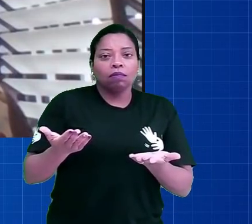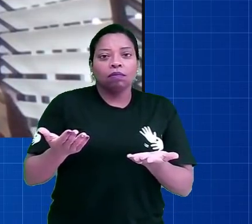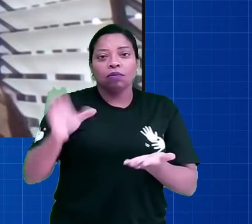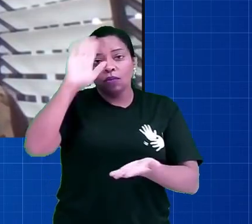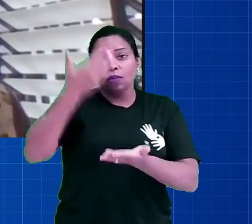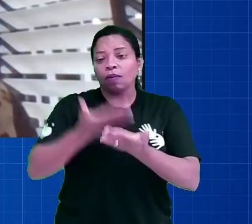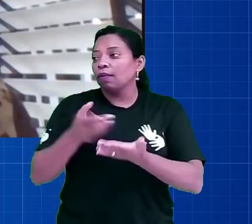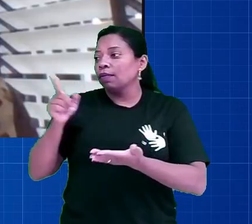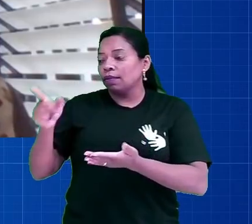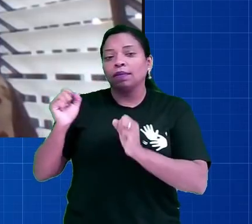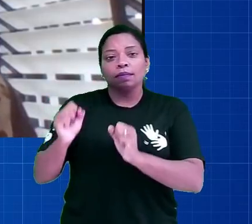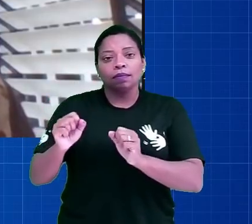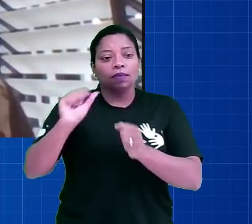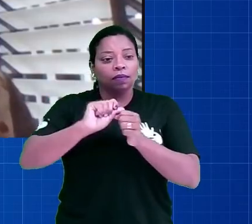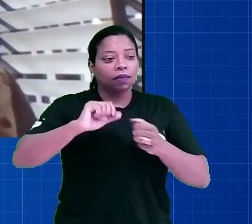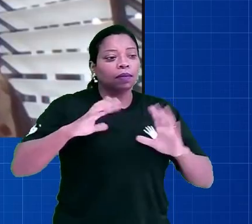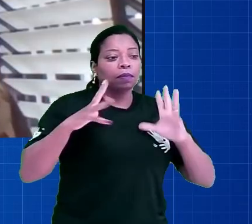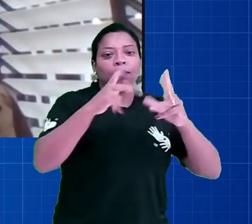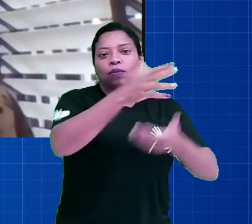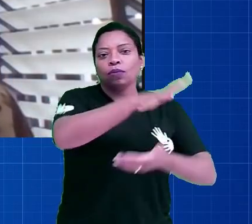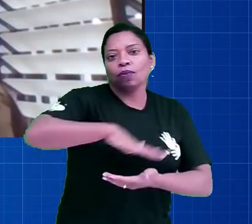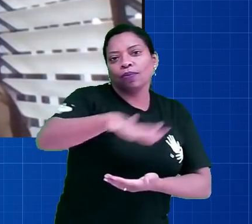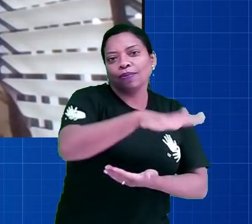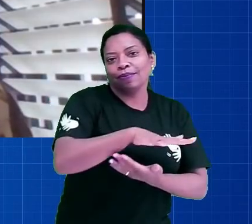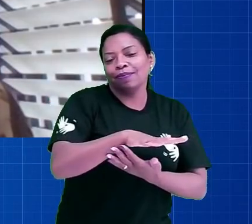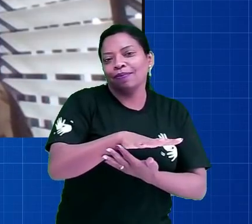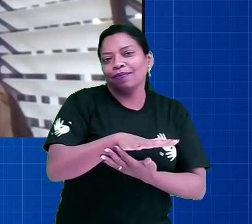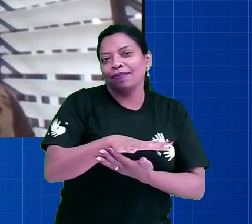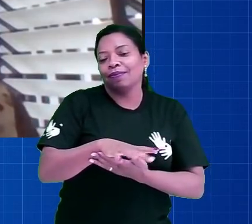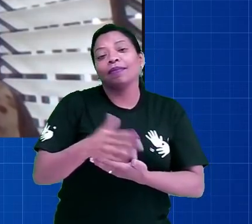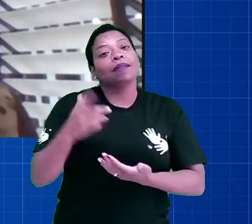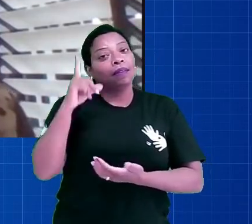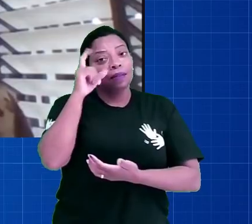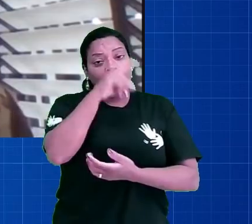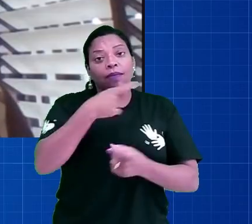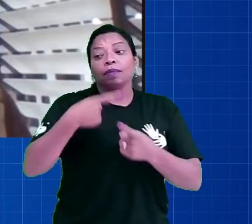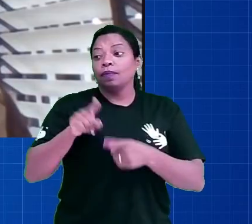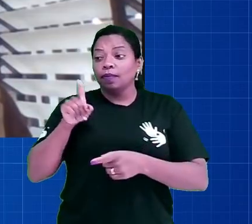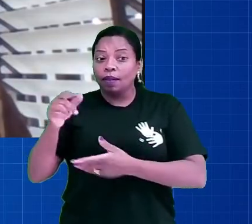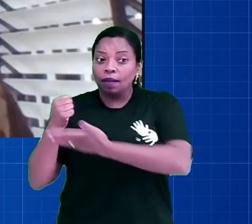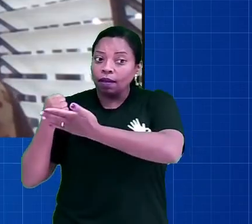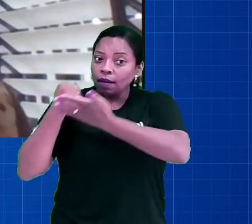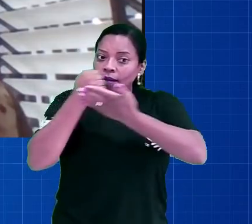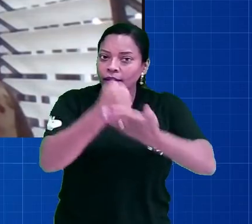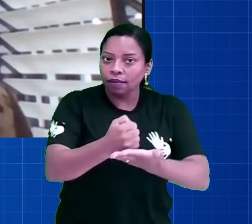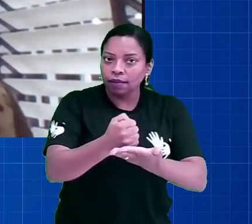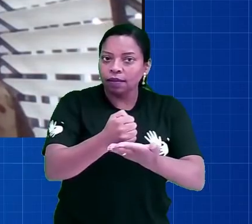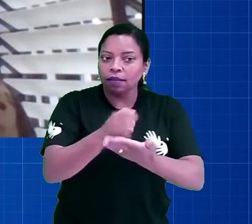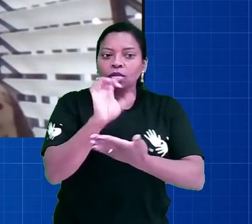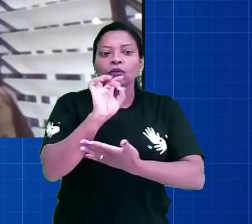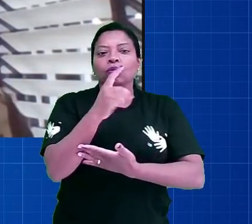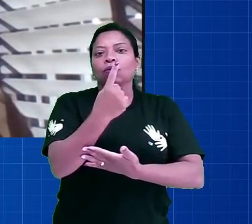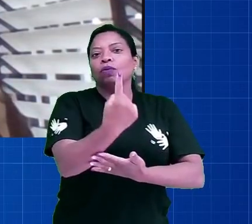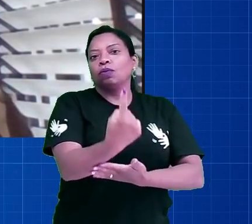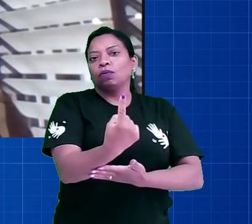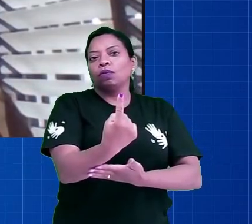de apoio, ela esbarra nessas questões, de que ele apoia, ele acaba apoiando,